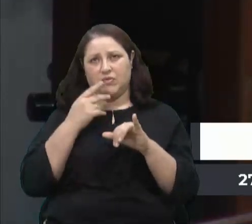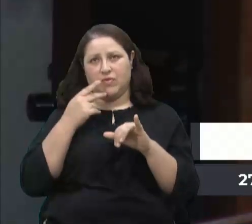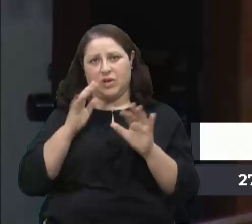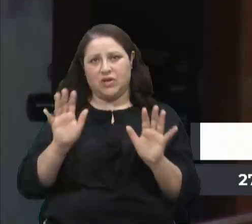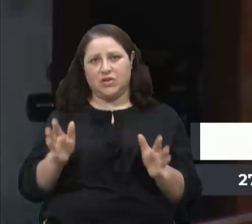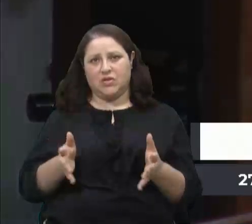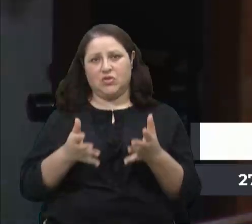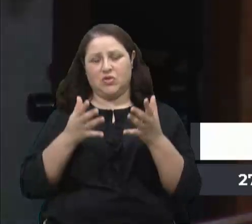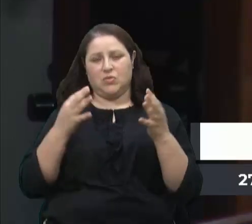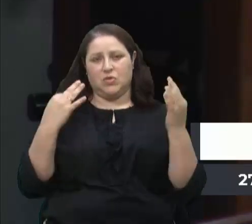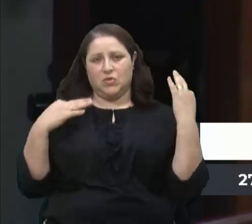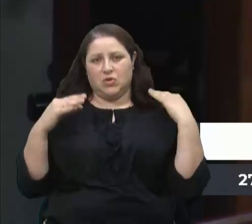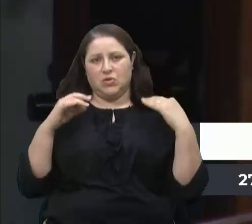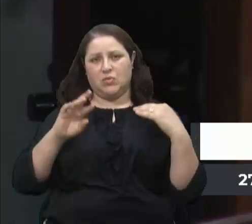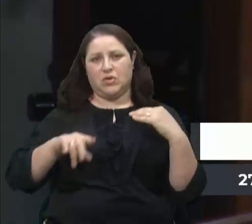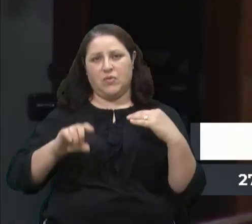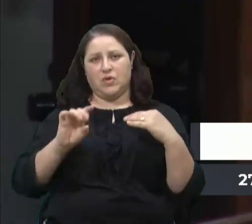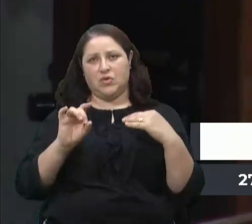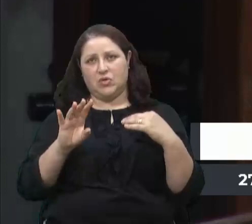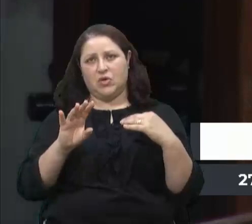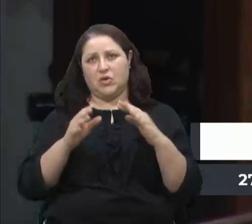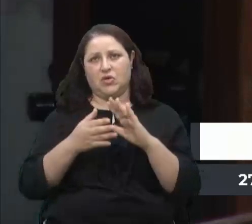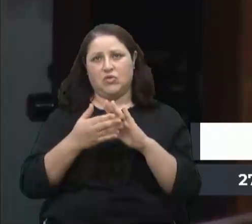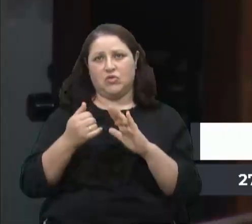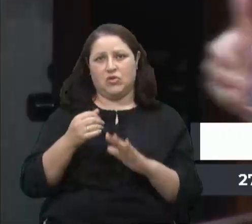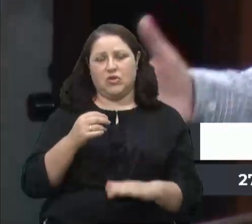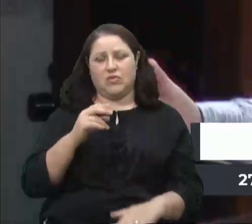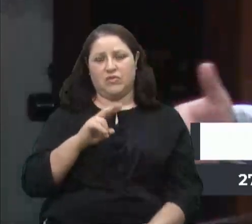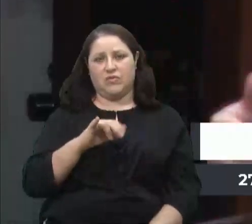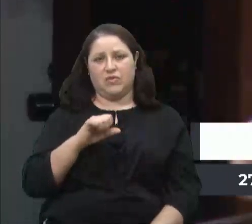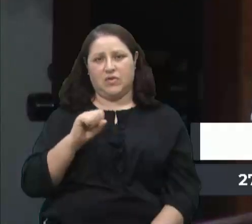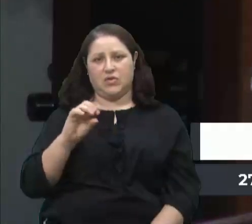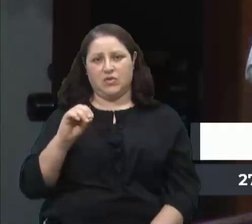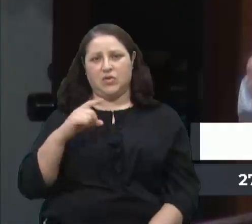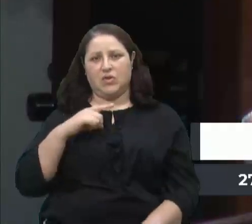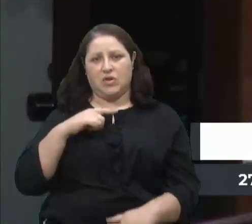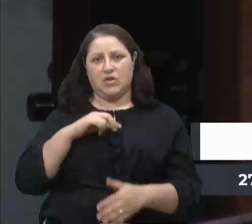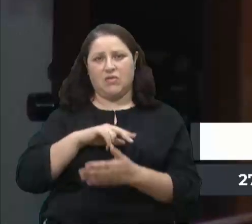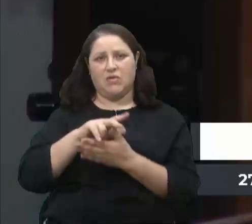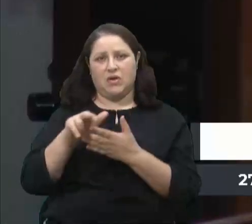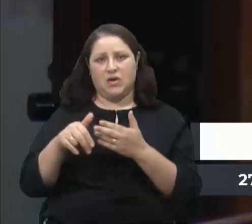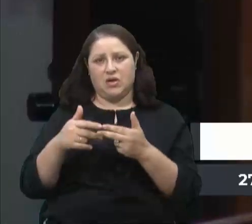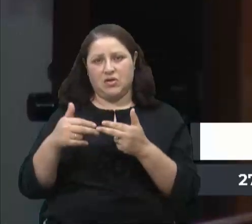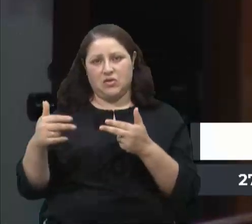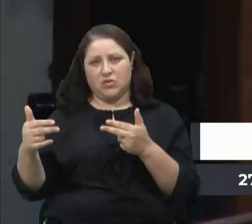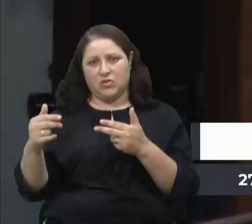turismo não cabe somente à isenção do visto, né? São vários fatores que acabam